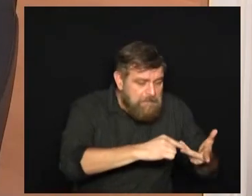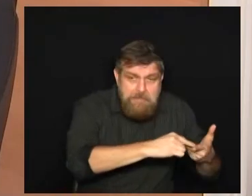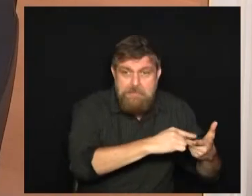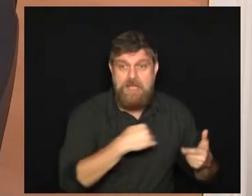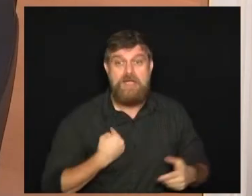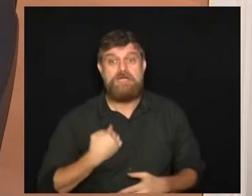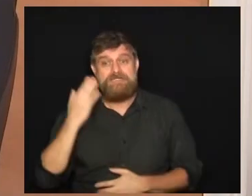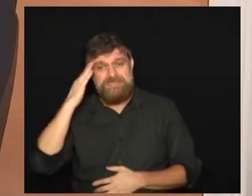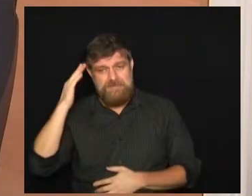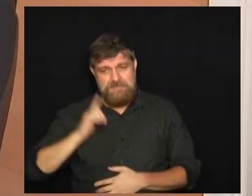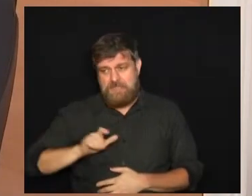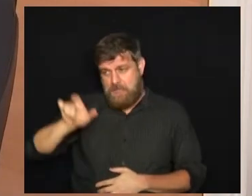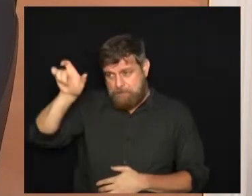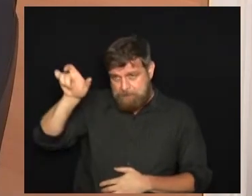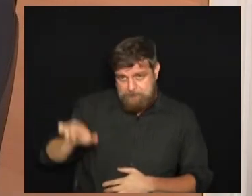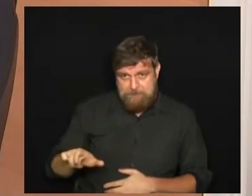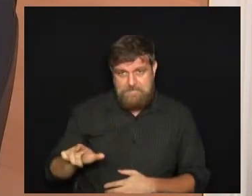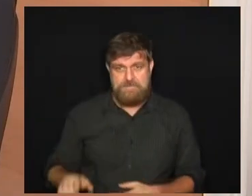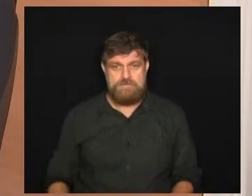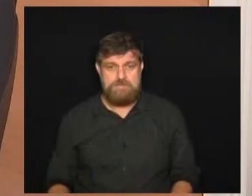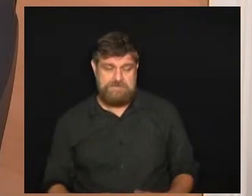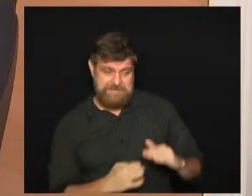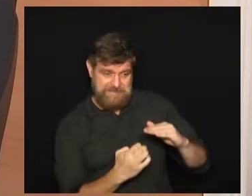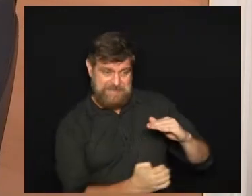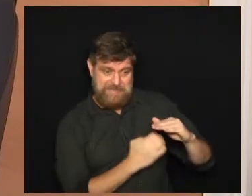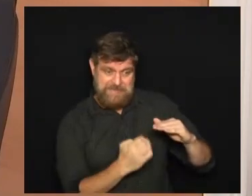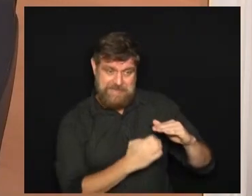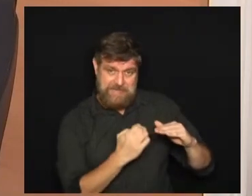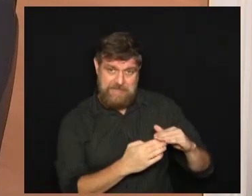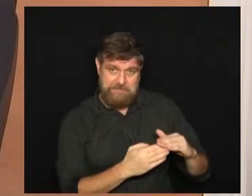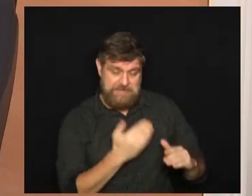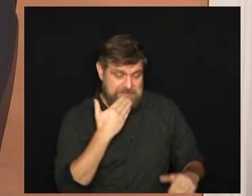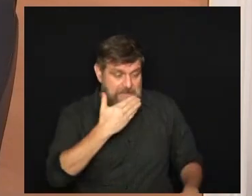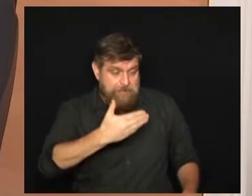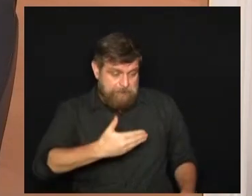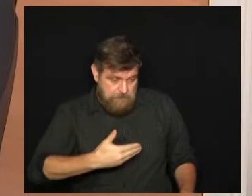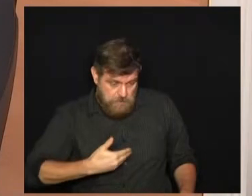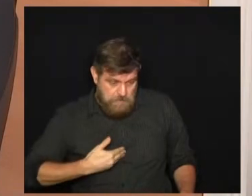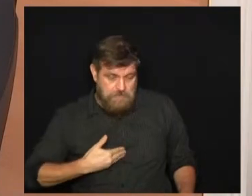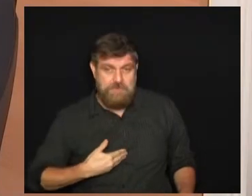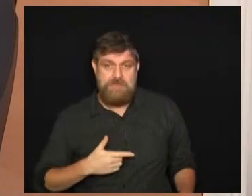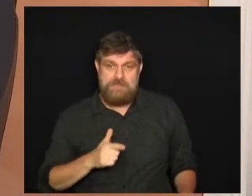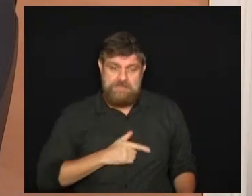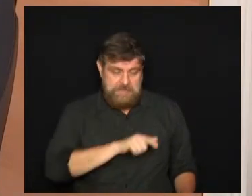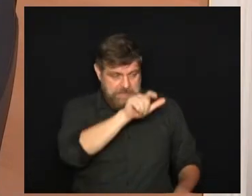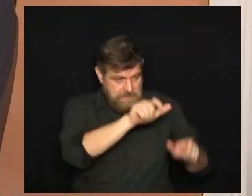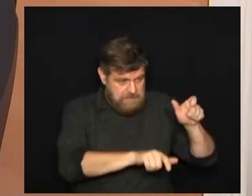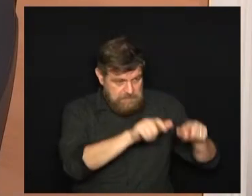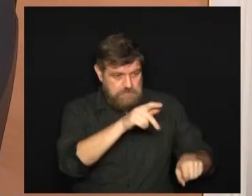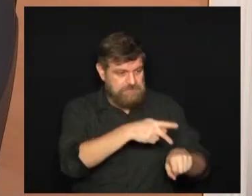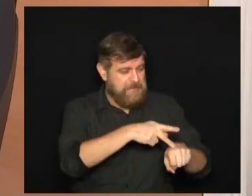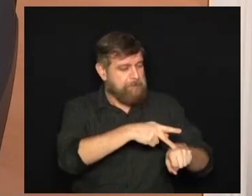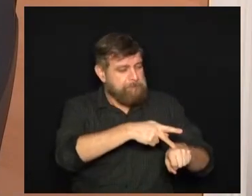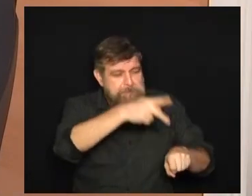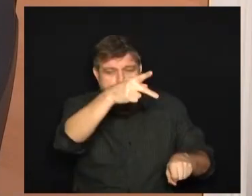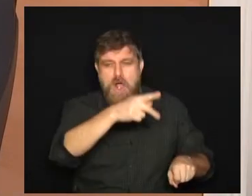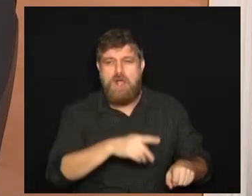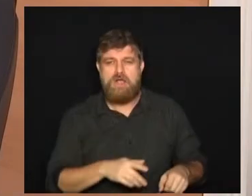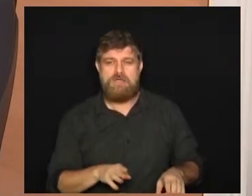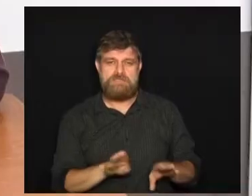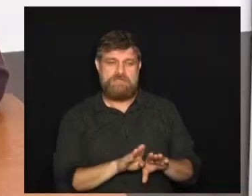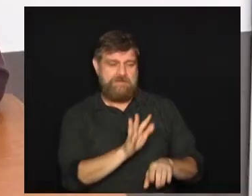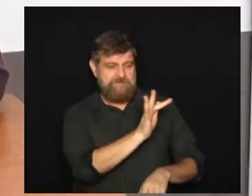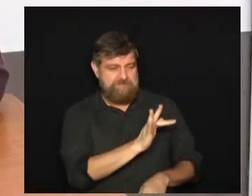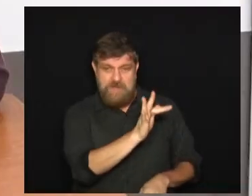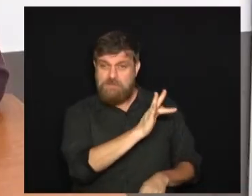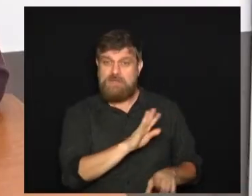gente sabe que tem pessoas lá que nos procuram, que são pessoas que têm graduação, têm pós-graduação,